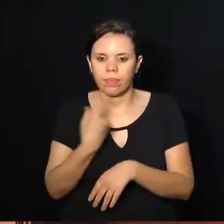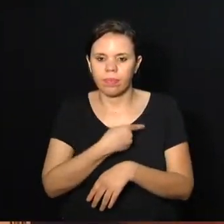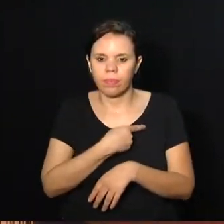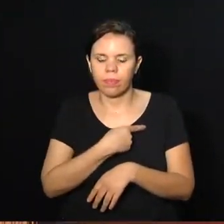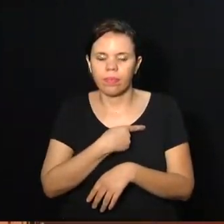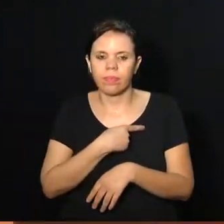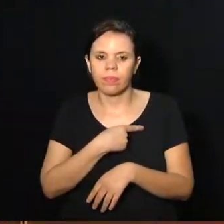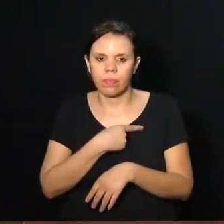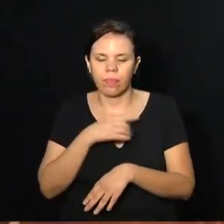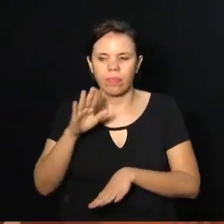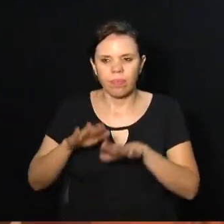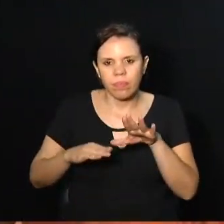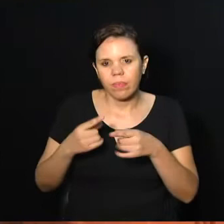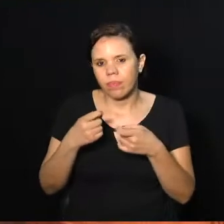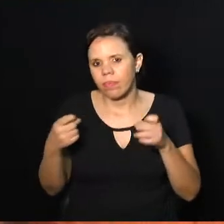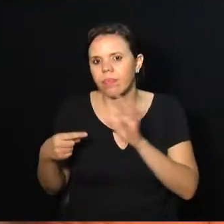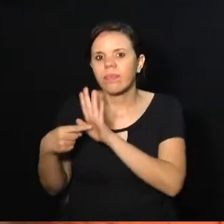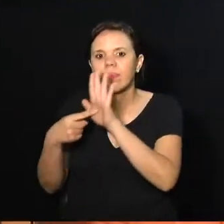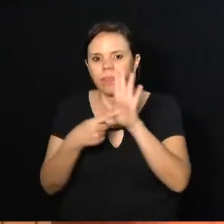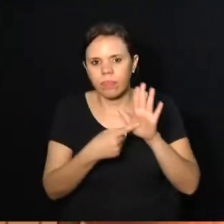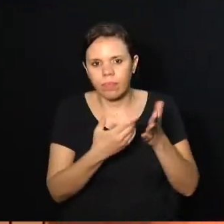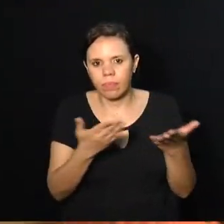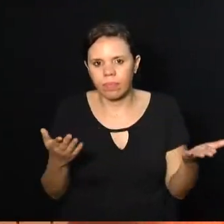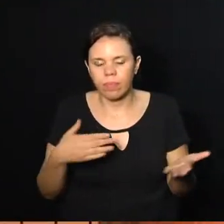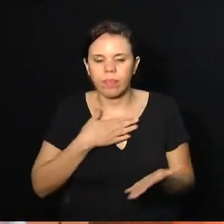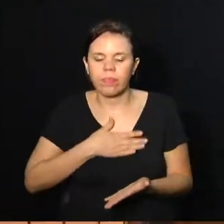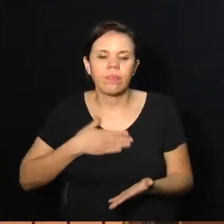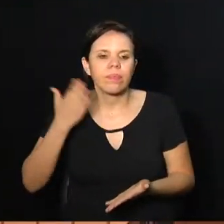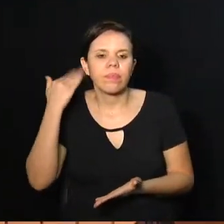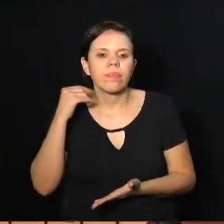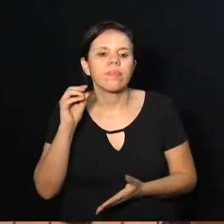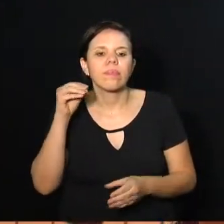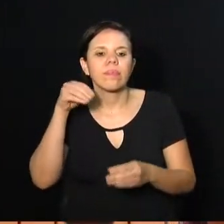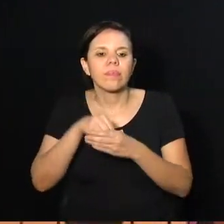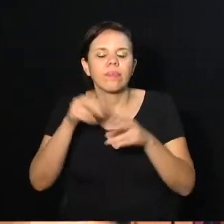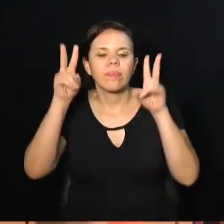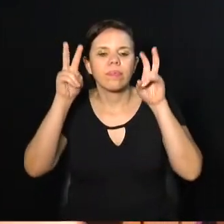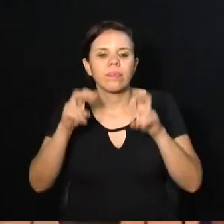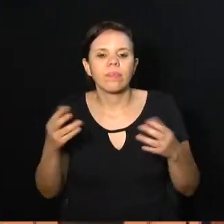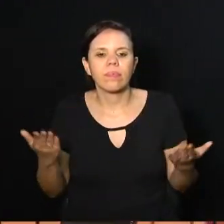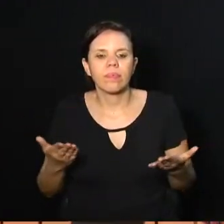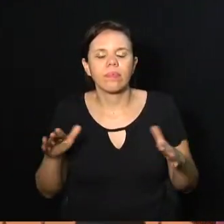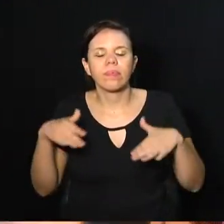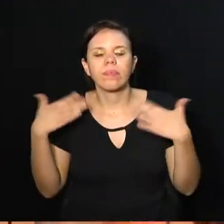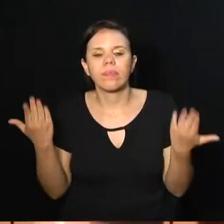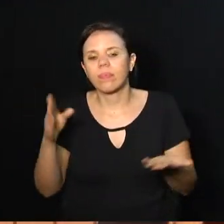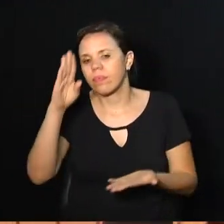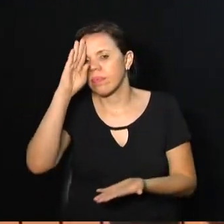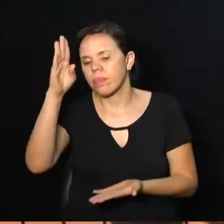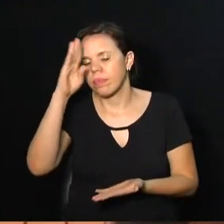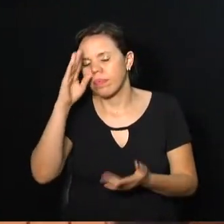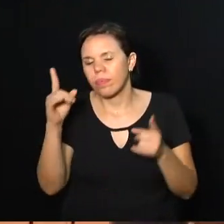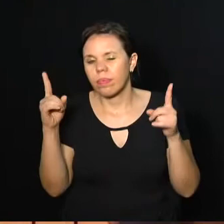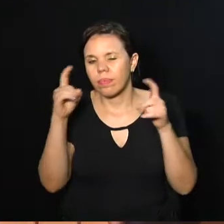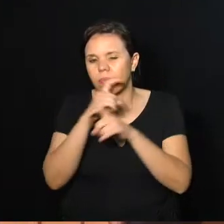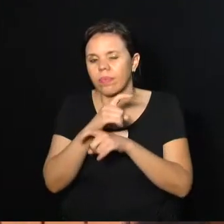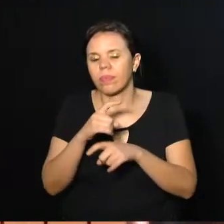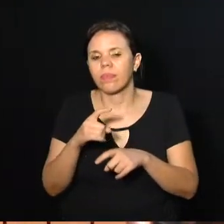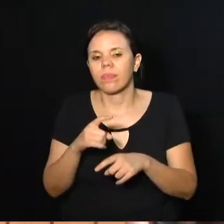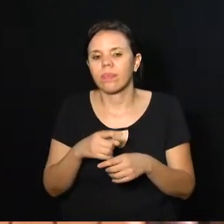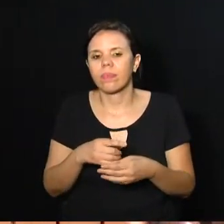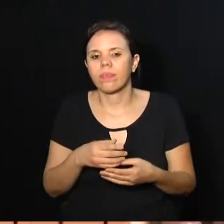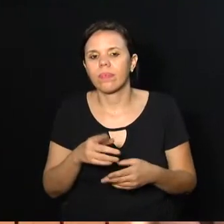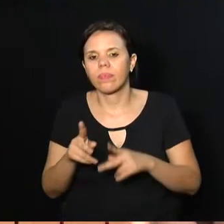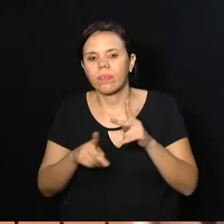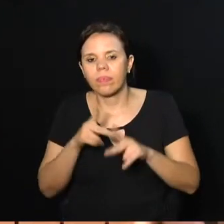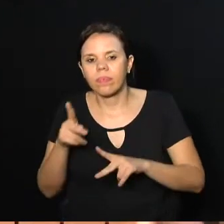algumas dificuldades foram apresentadas e eu gostaria de saber, dentro do tema de hoje, quais são as principais dificuldades que a maternidade